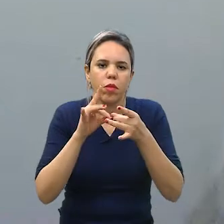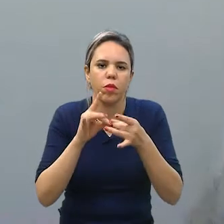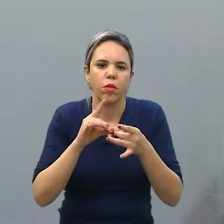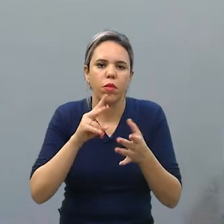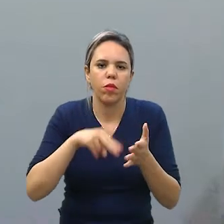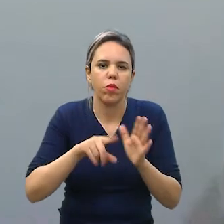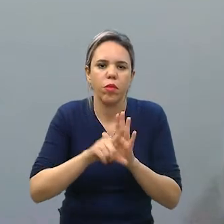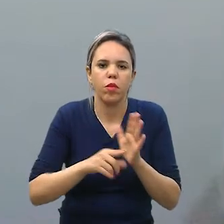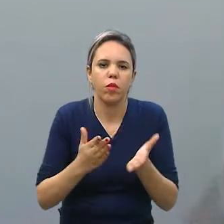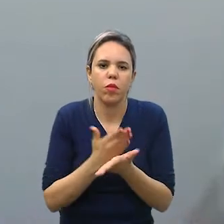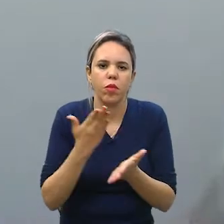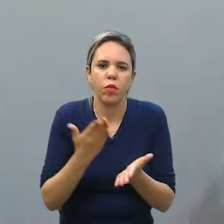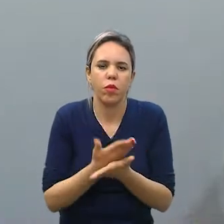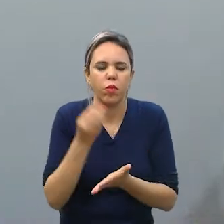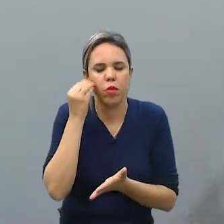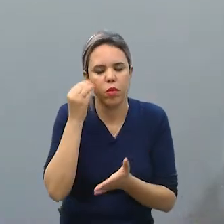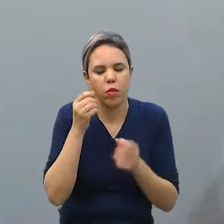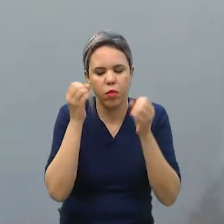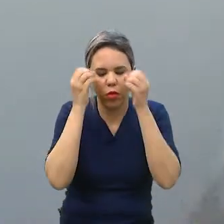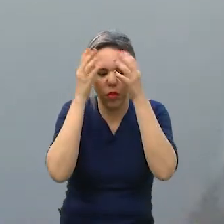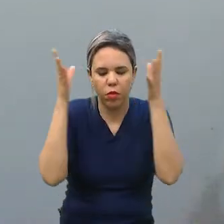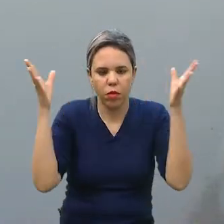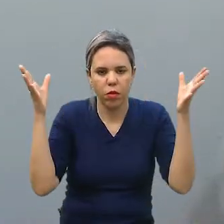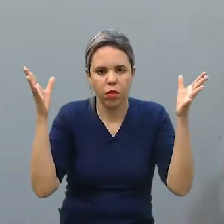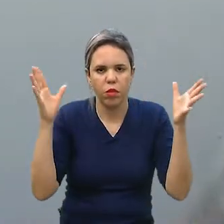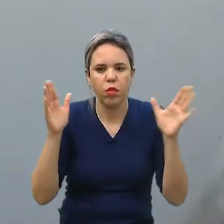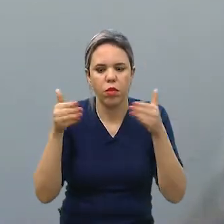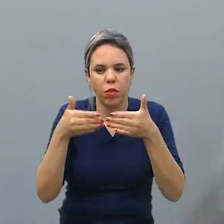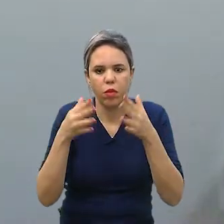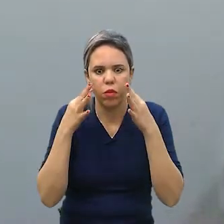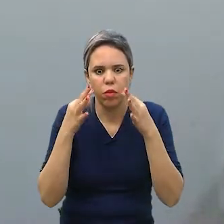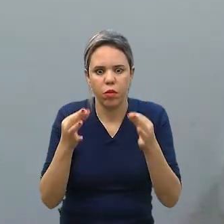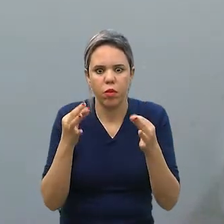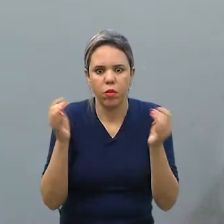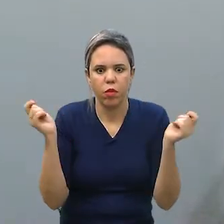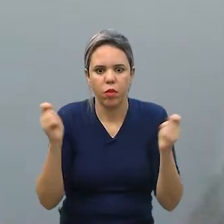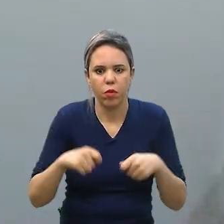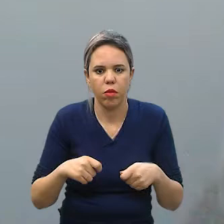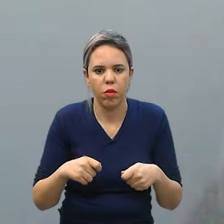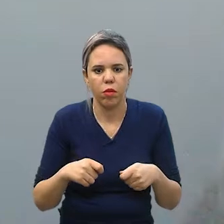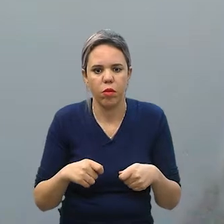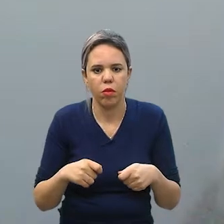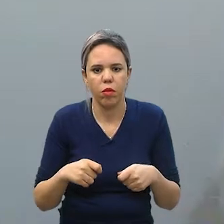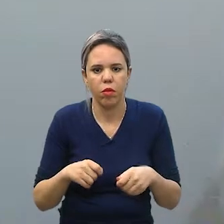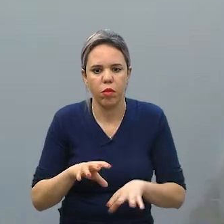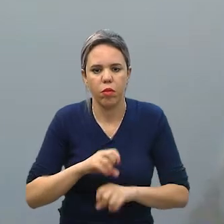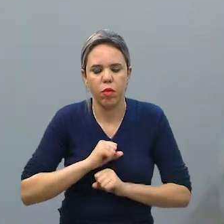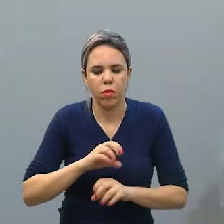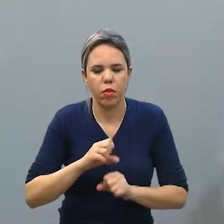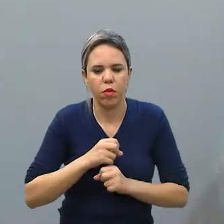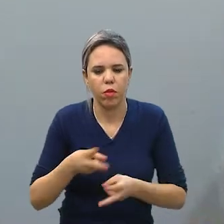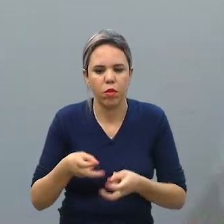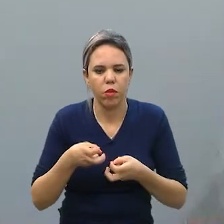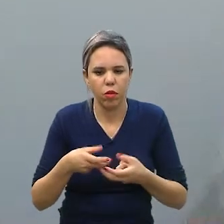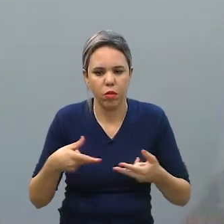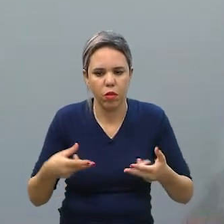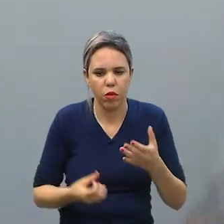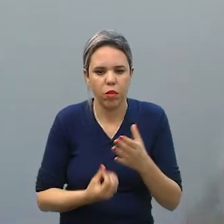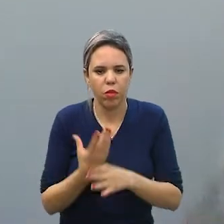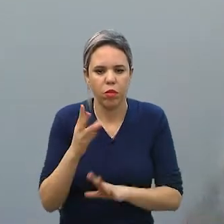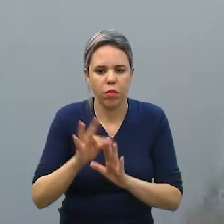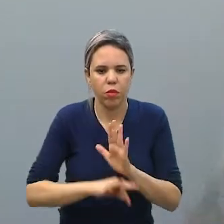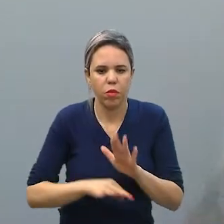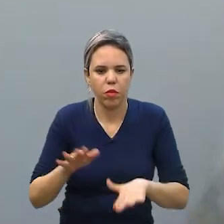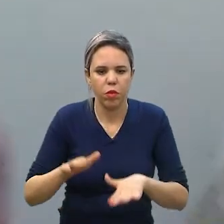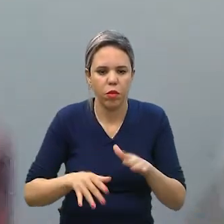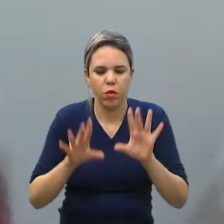obra, é tentar ler com o maior grau de concentração possível para poder perceber as nuances, né? Às